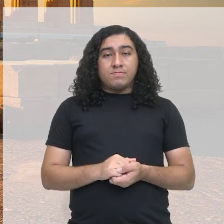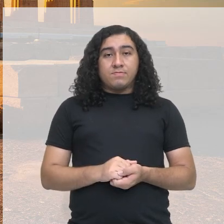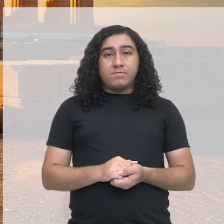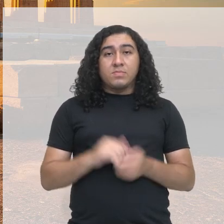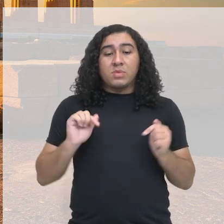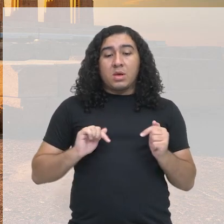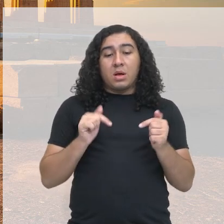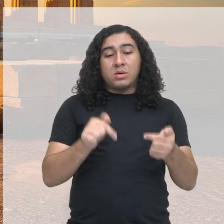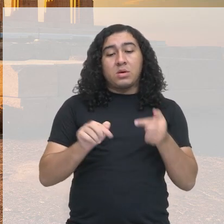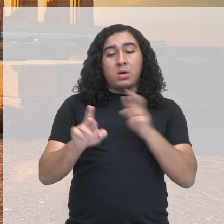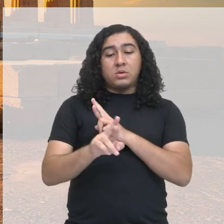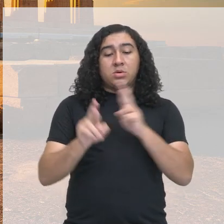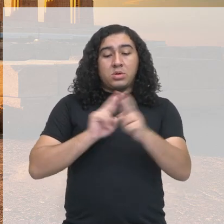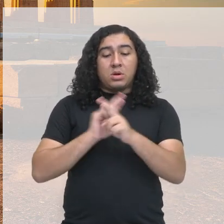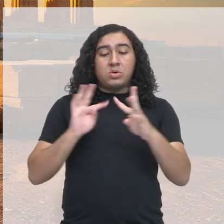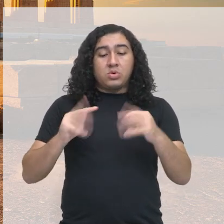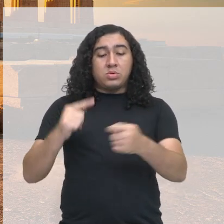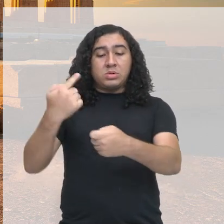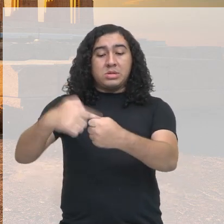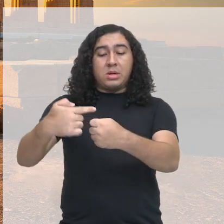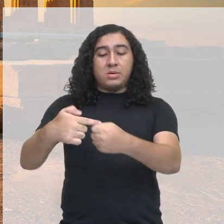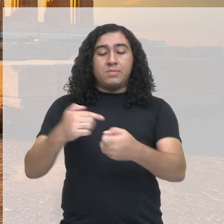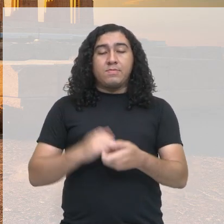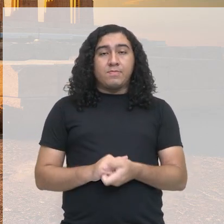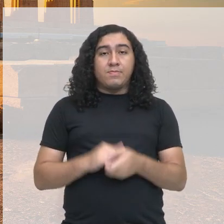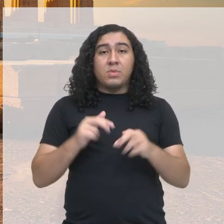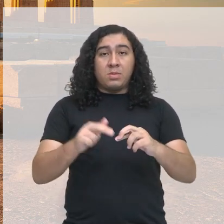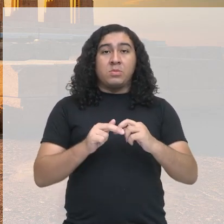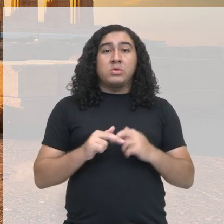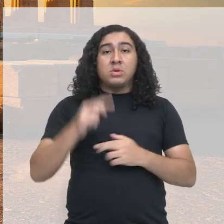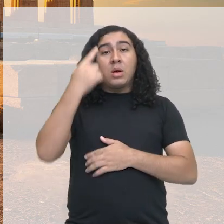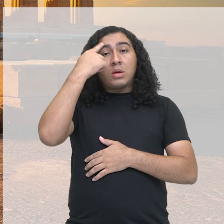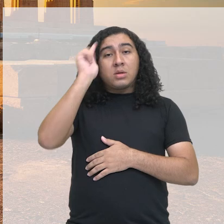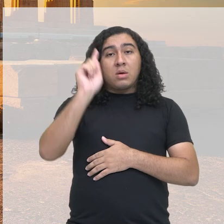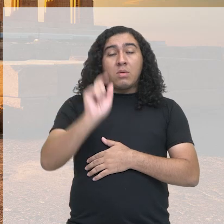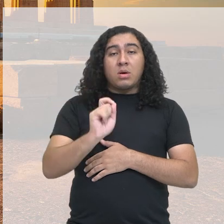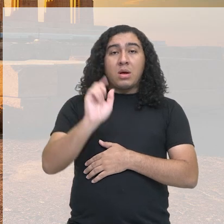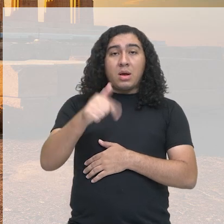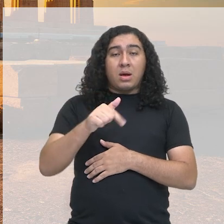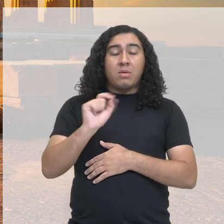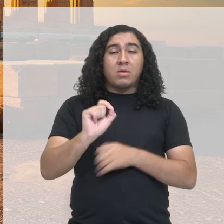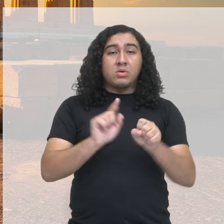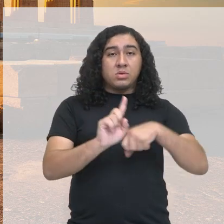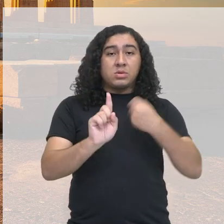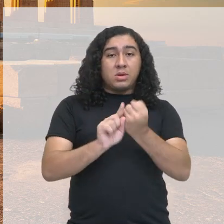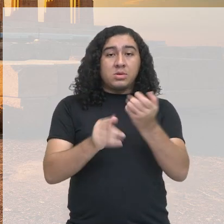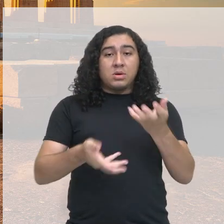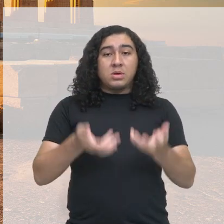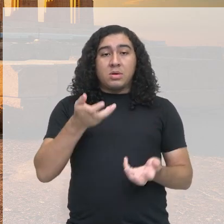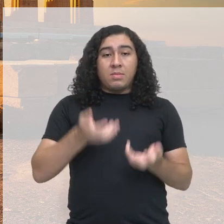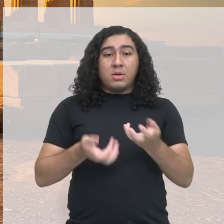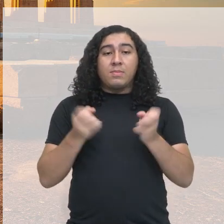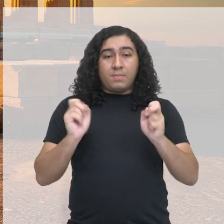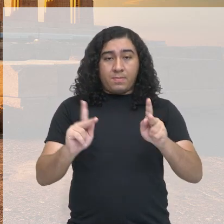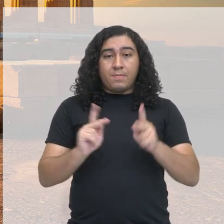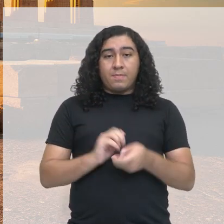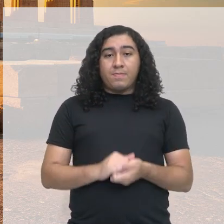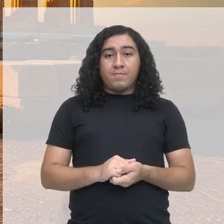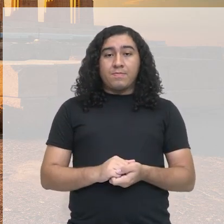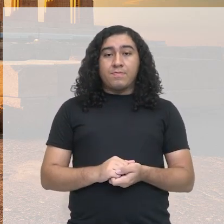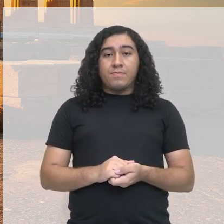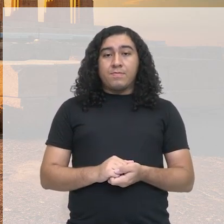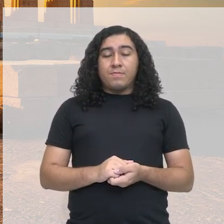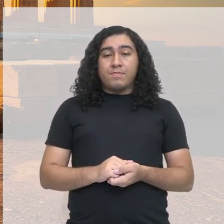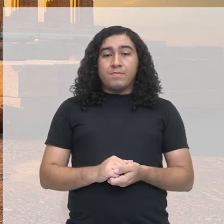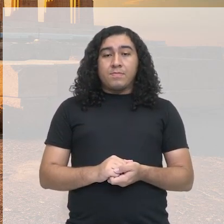gerir os destinos da cidade. Portanto, aquela ideia de bem comum. Perfeito, então? Agora